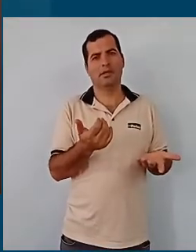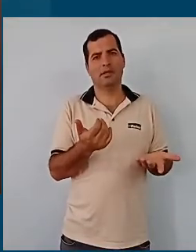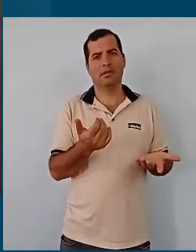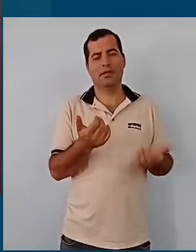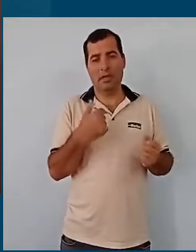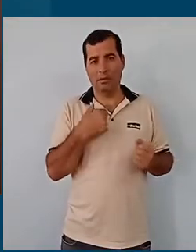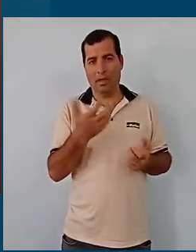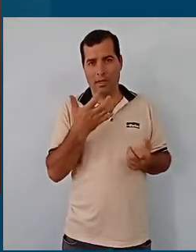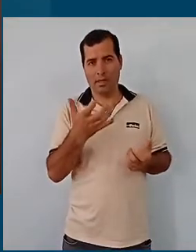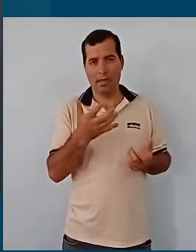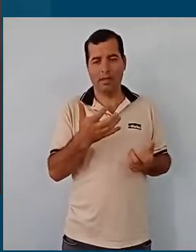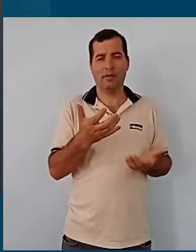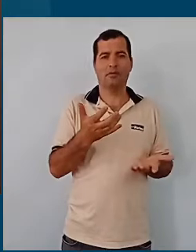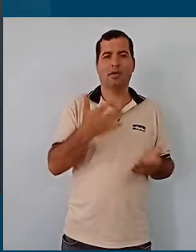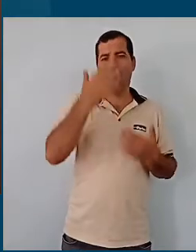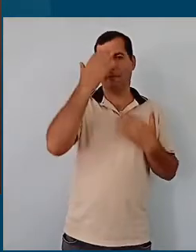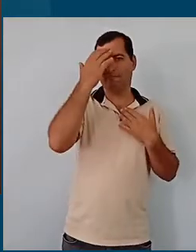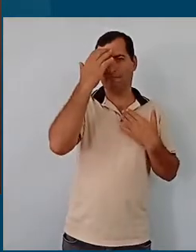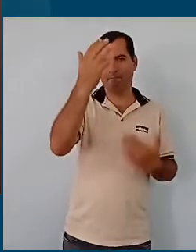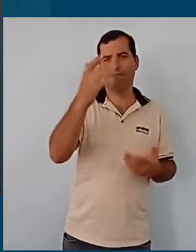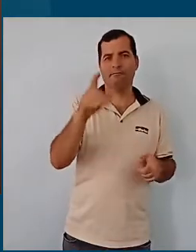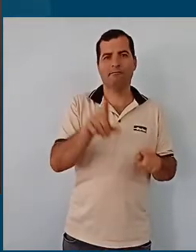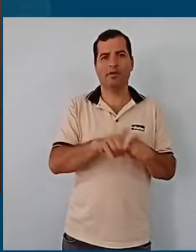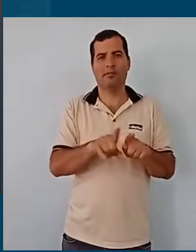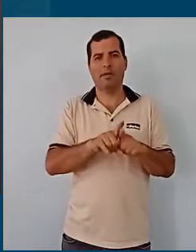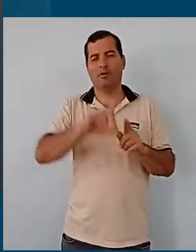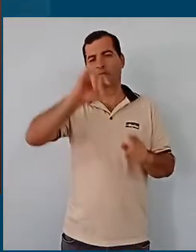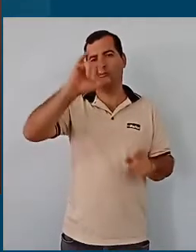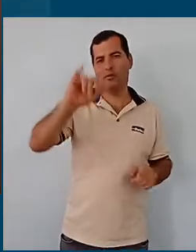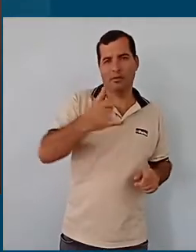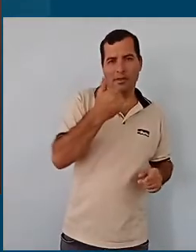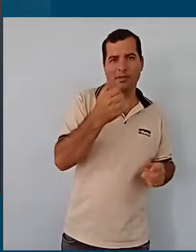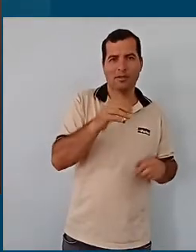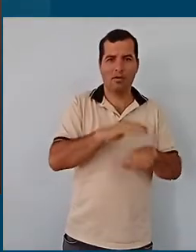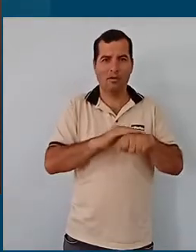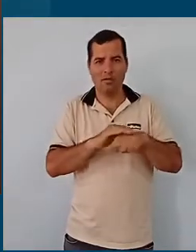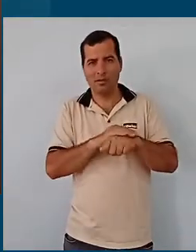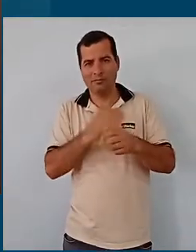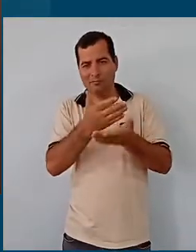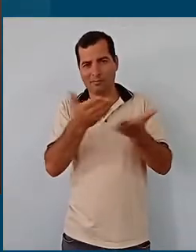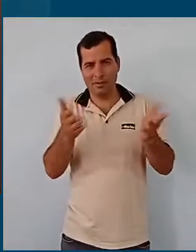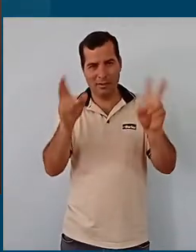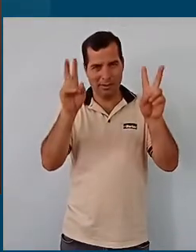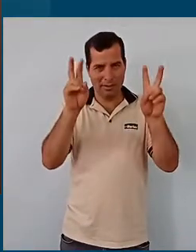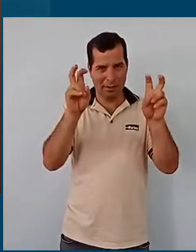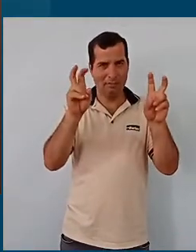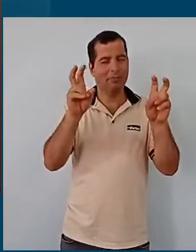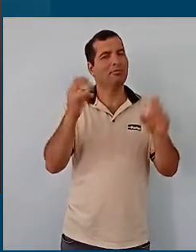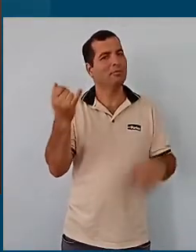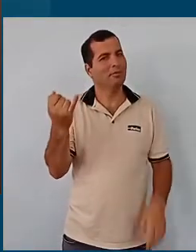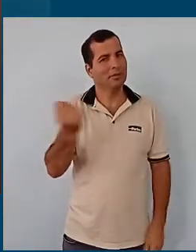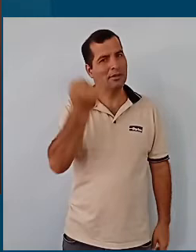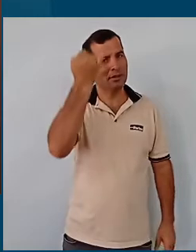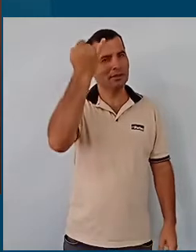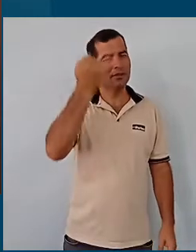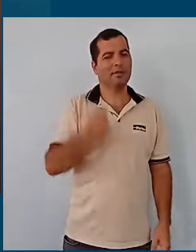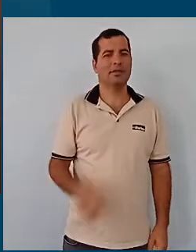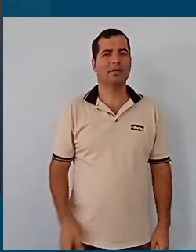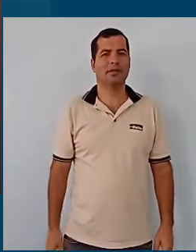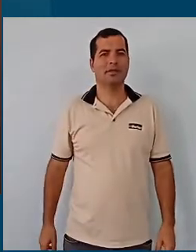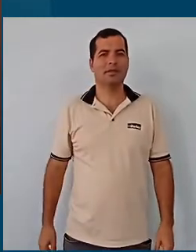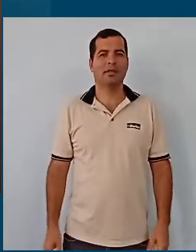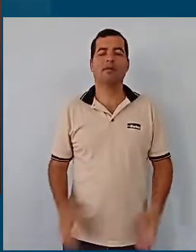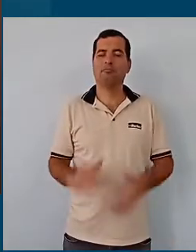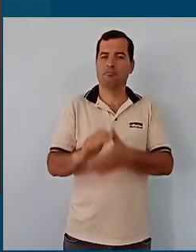Eu quero muito agradecer o convite, a oportunidade de estar conversando com vocês sobre essa temática que é tão importante.